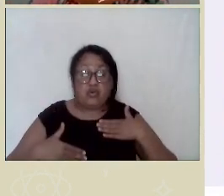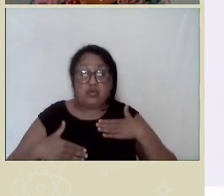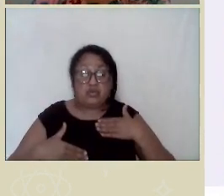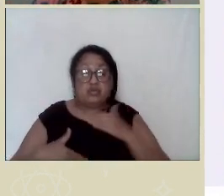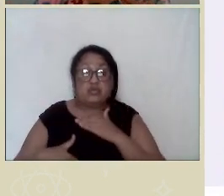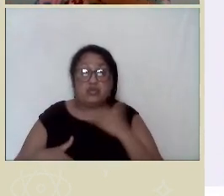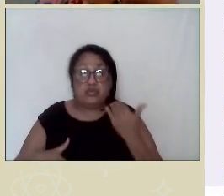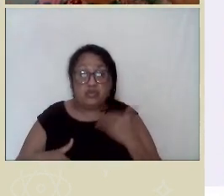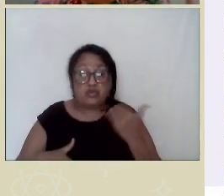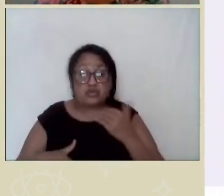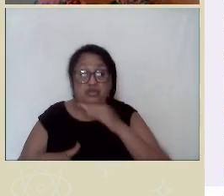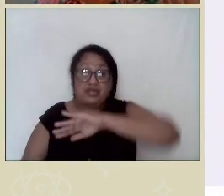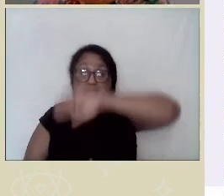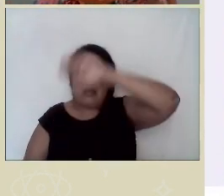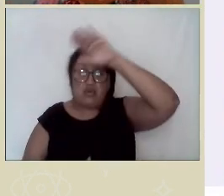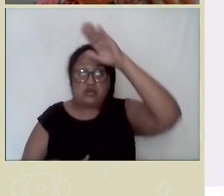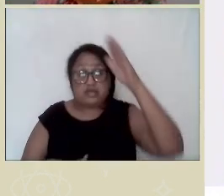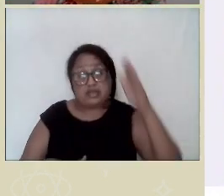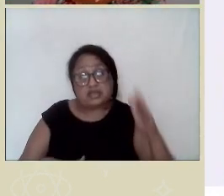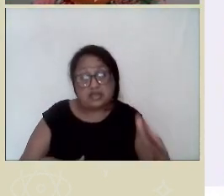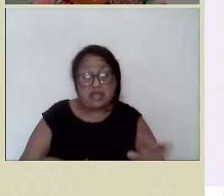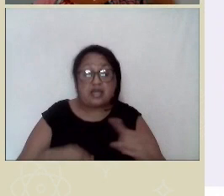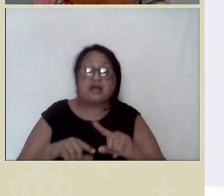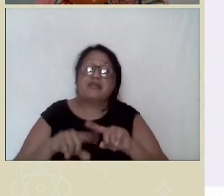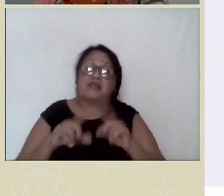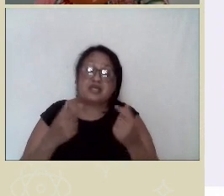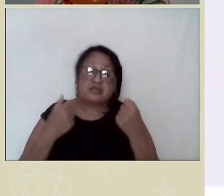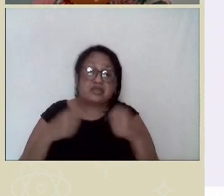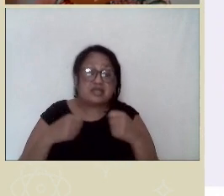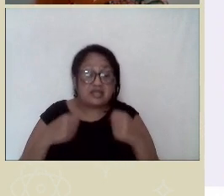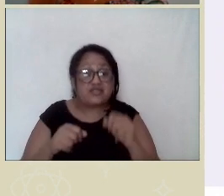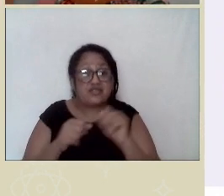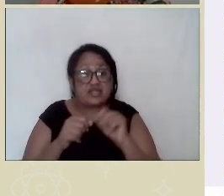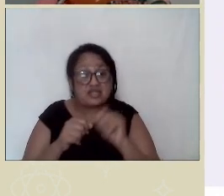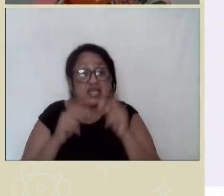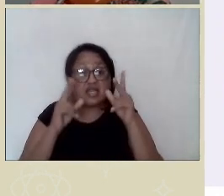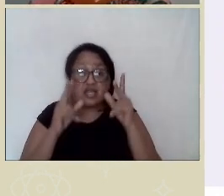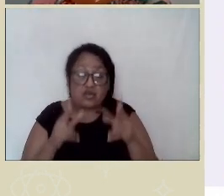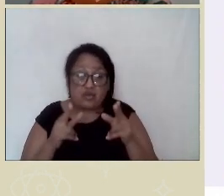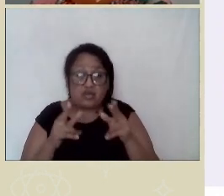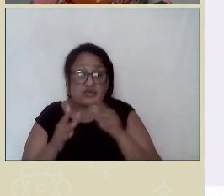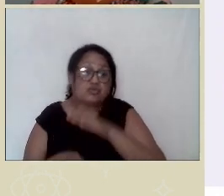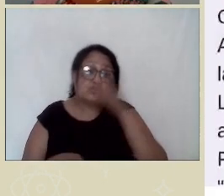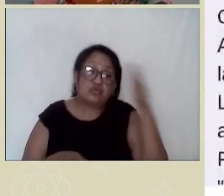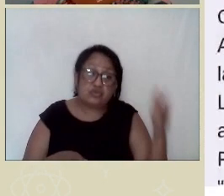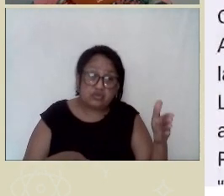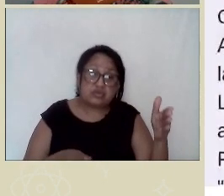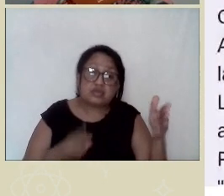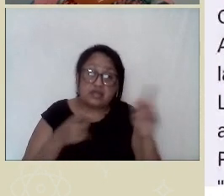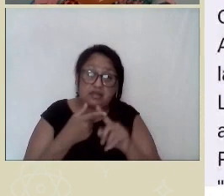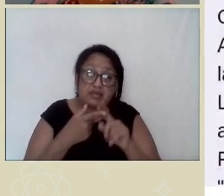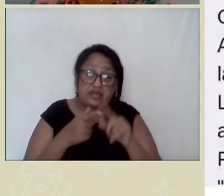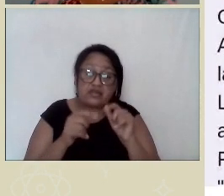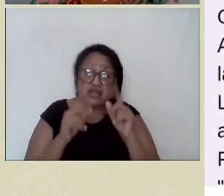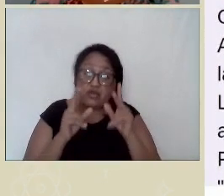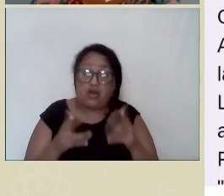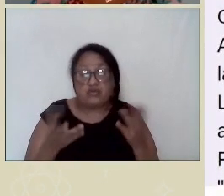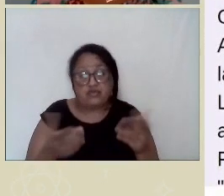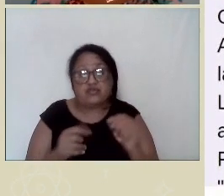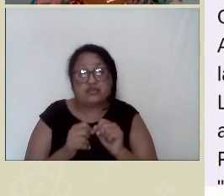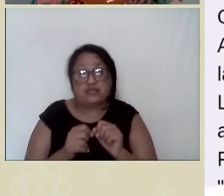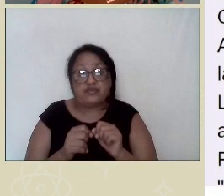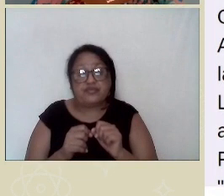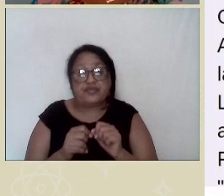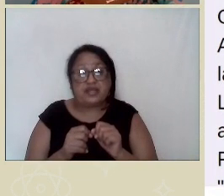montanha nós poderíamos fazer a mesma coisa do nosso lado do lado nepalense as